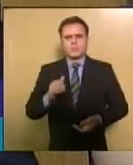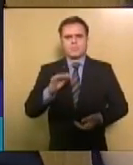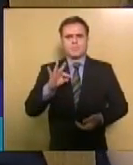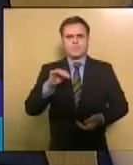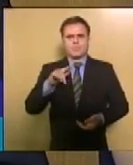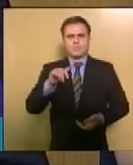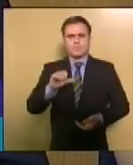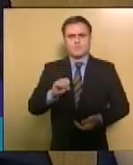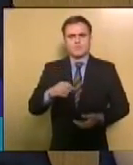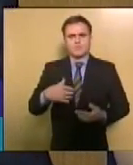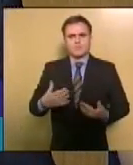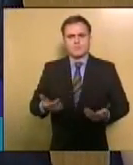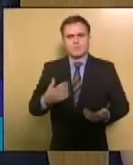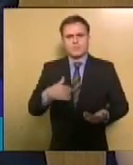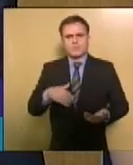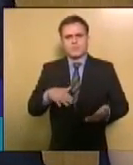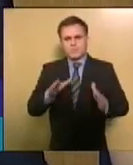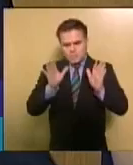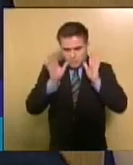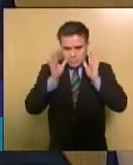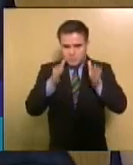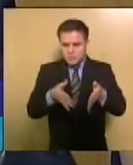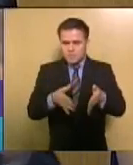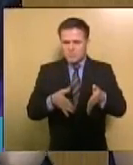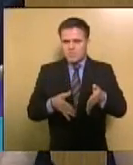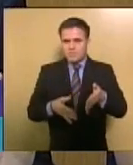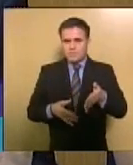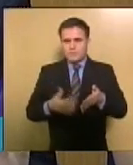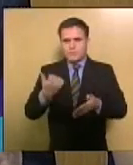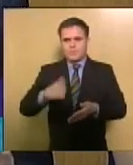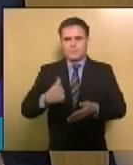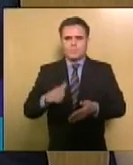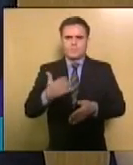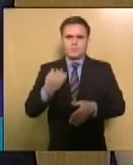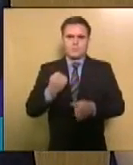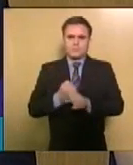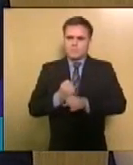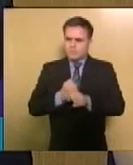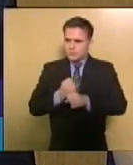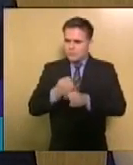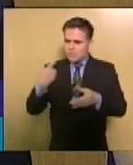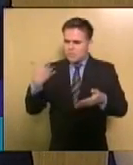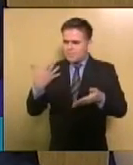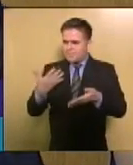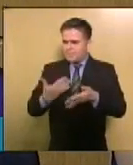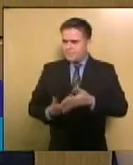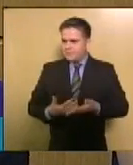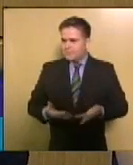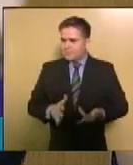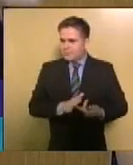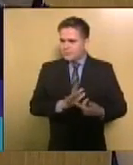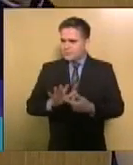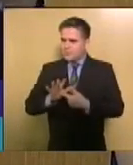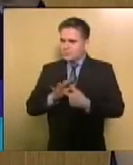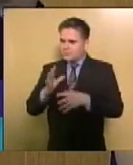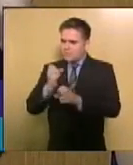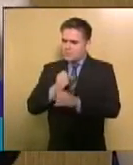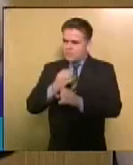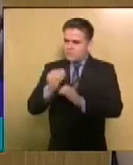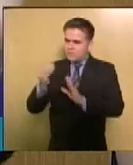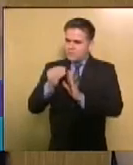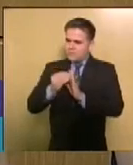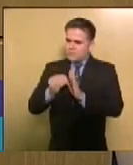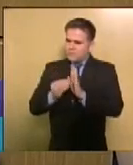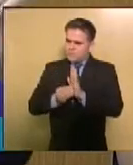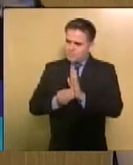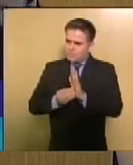eh focou num análise nos últimos 10 anos né porque as páginas não dá para botar muitos anos né